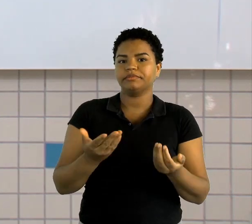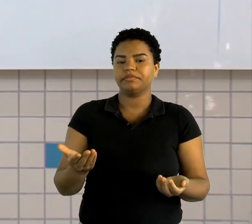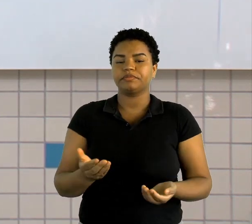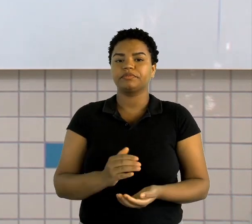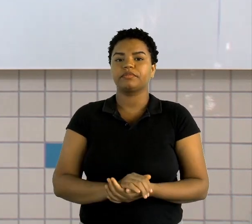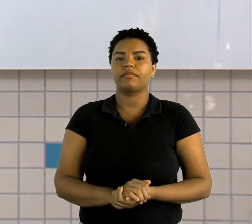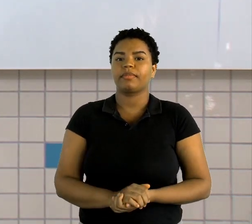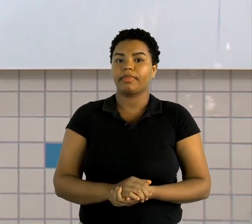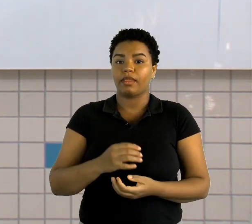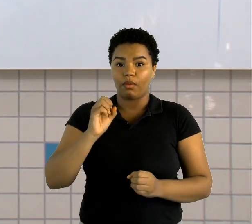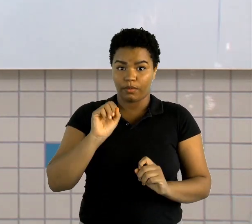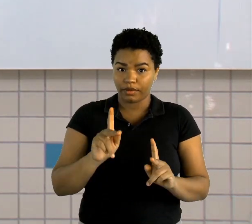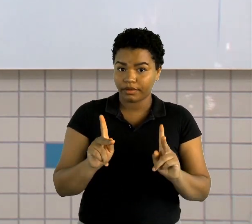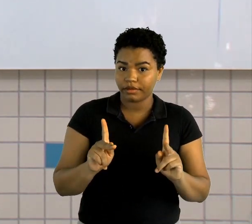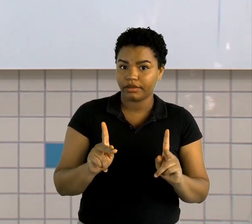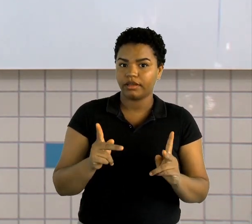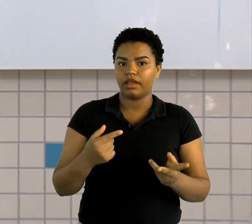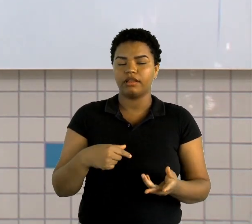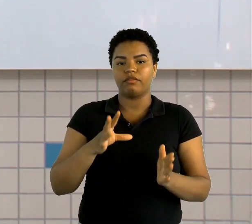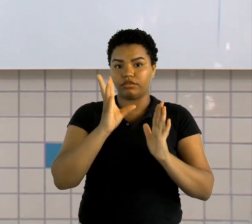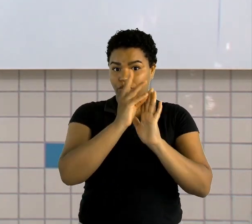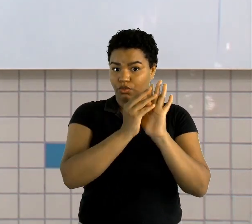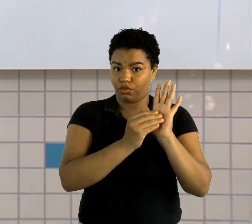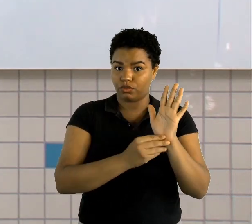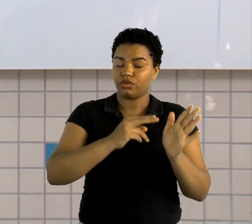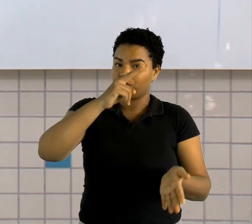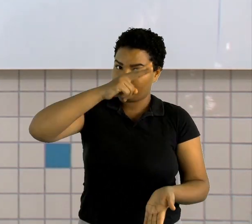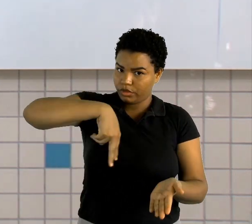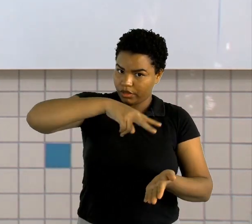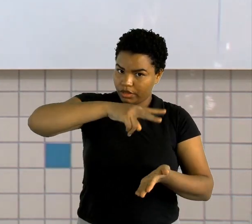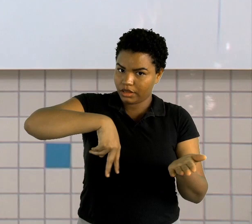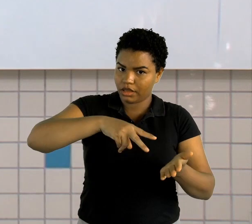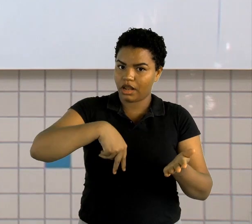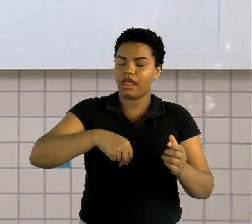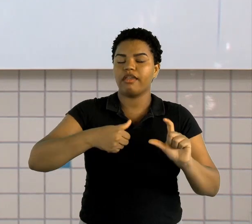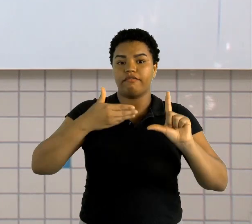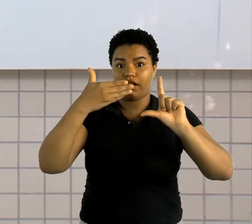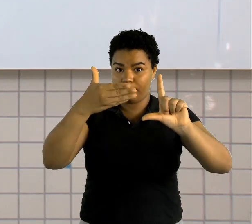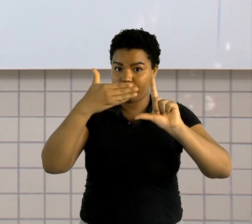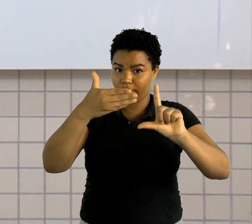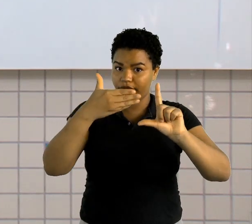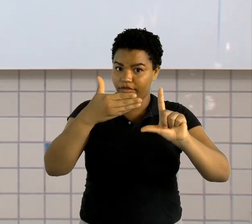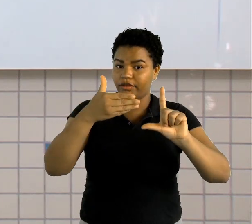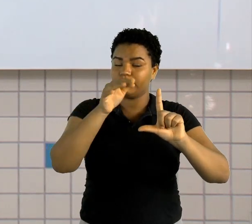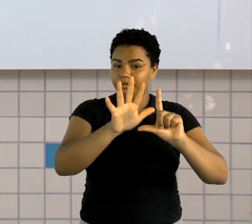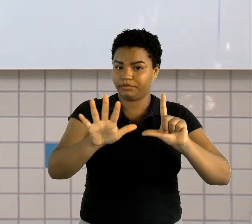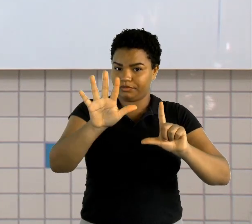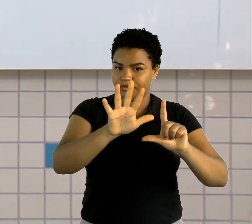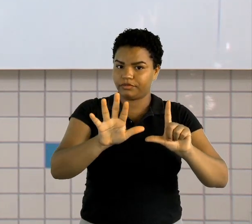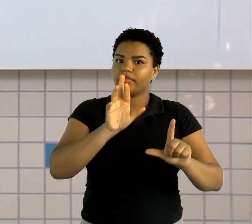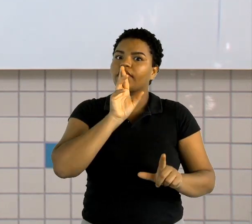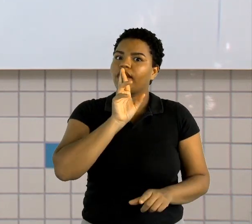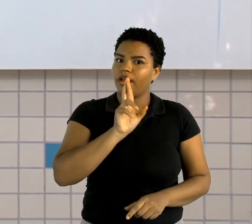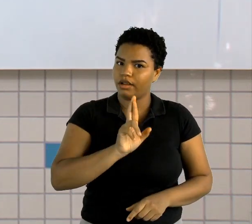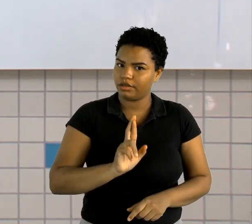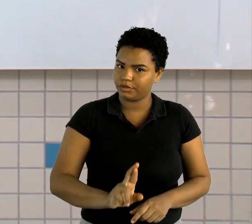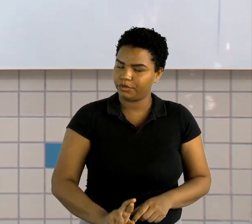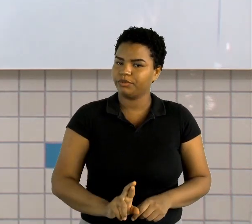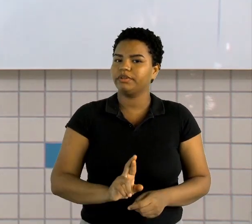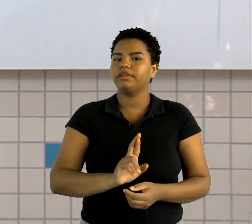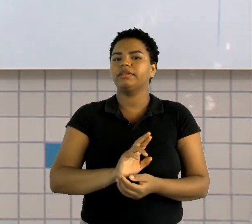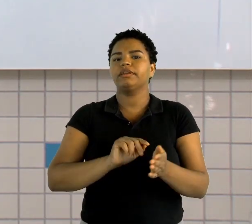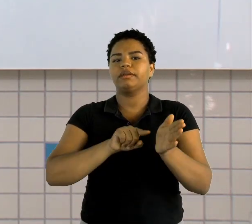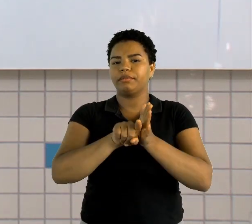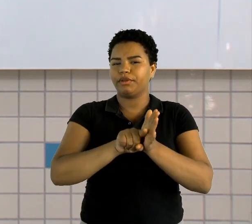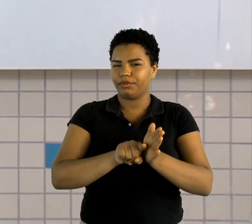roteiro, no conteúdo, e vai na plataforma responder as questões, tá? Lembre-se